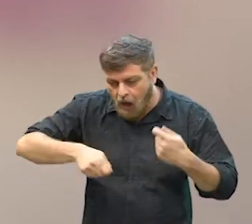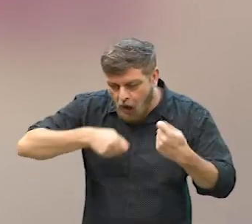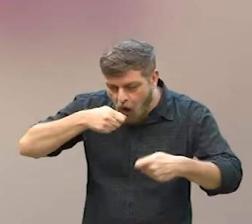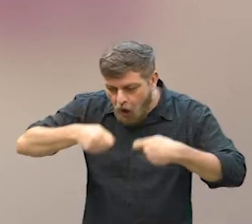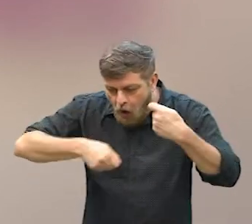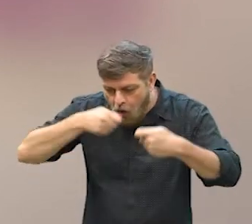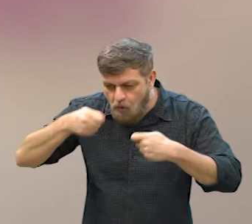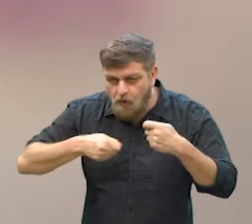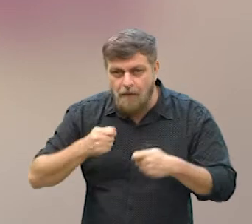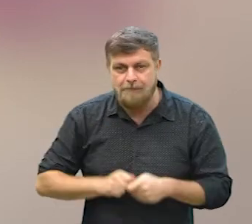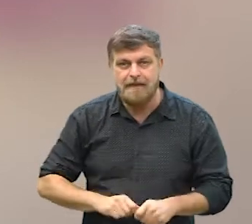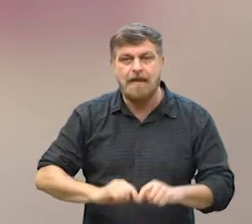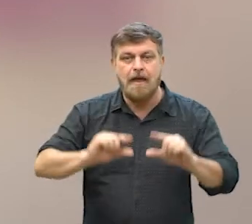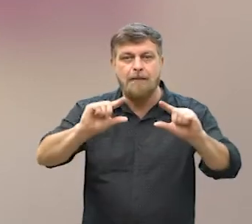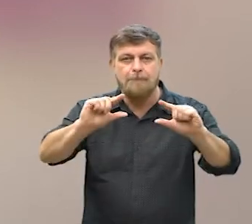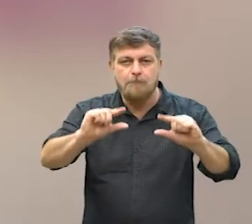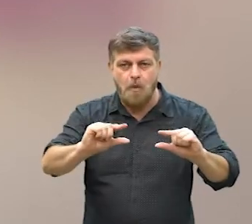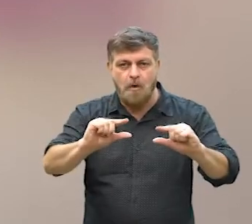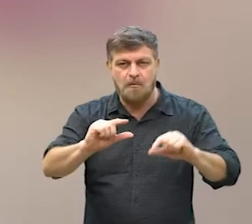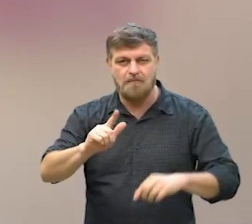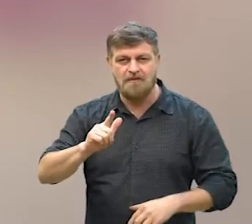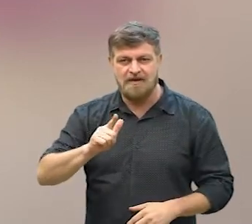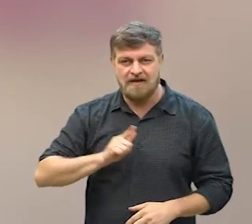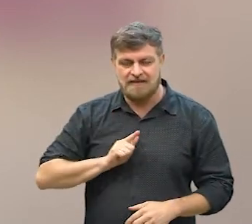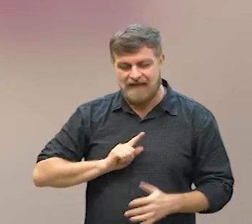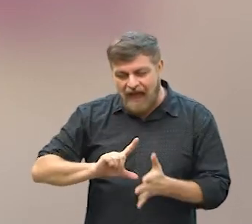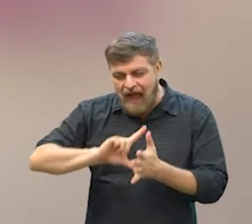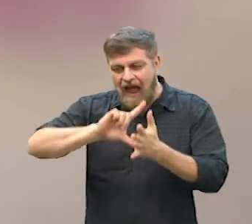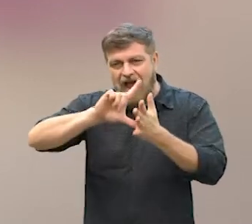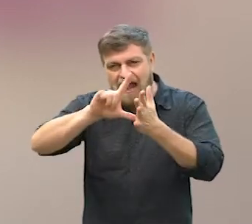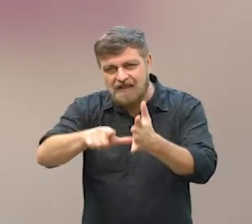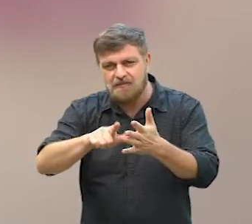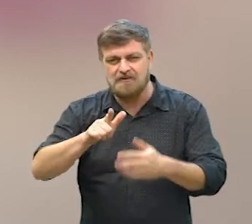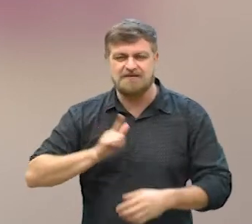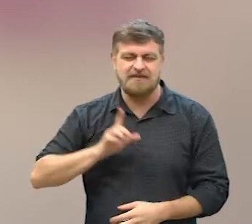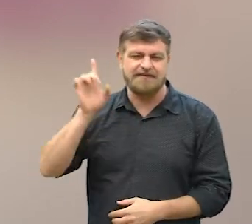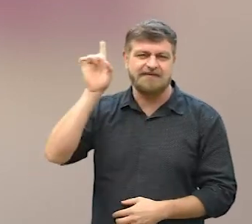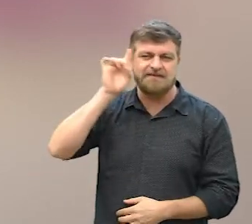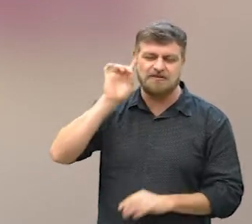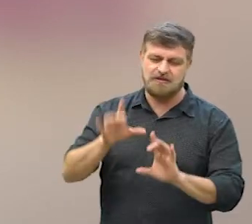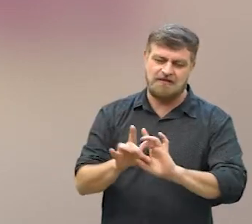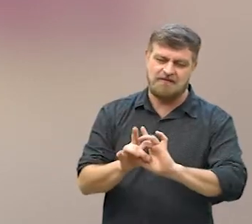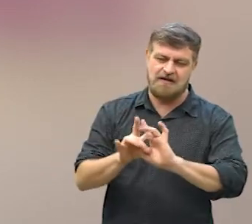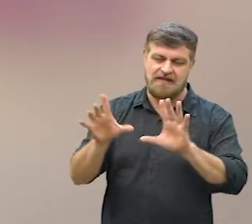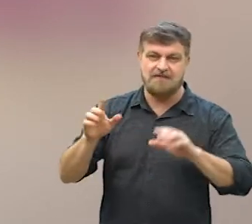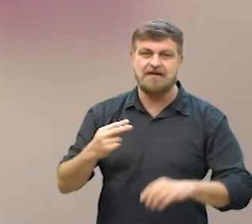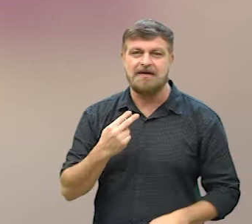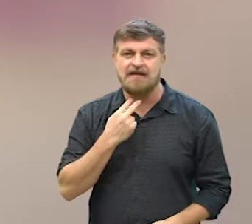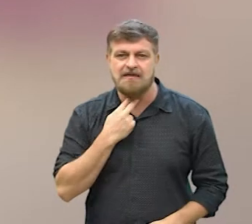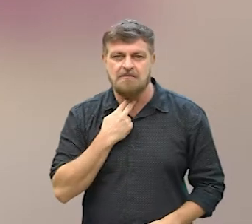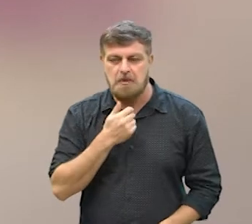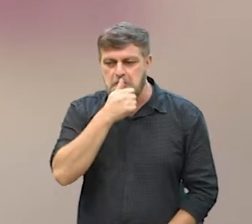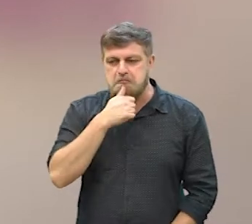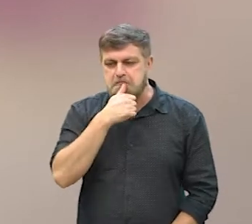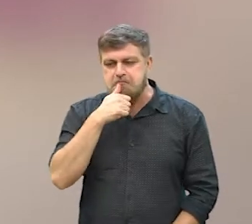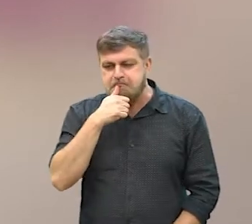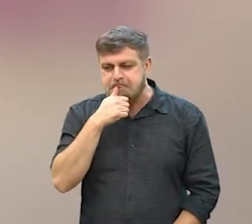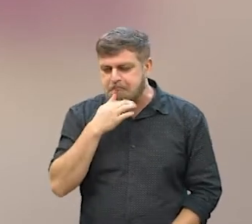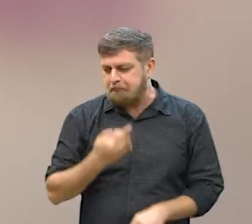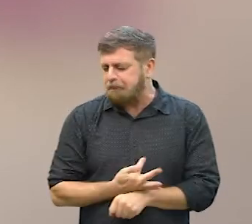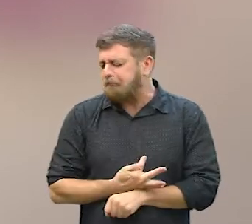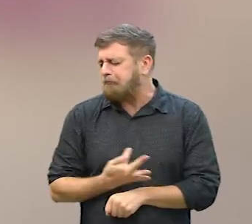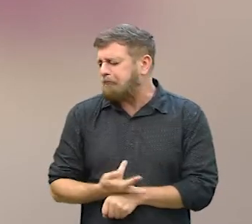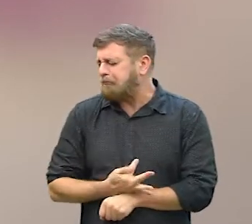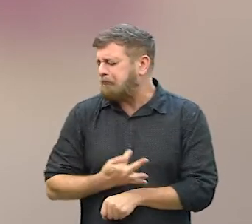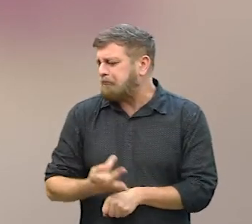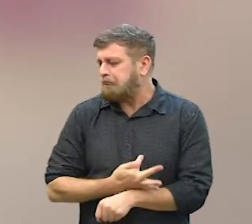comer uma quantidade em excesso, comer uma quantidade pequena e deixar aquele para o outro dia, né? Você tem outro dia para comer e não precisa